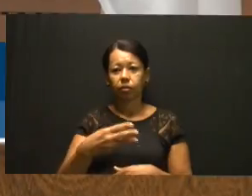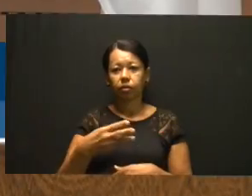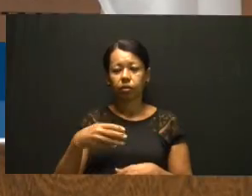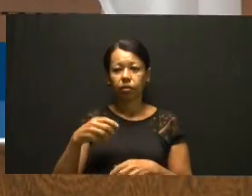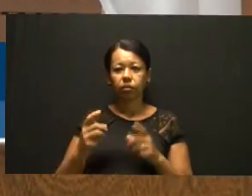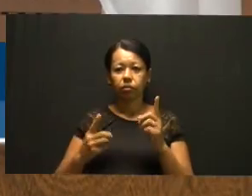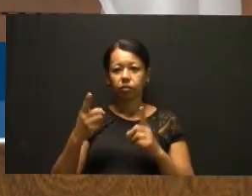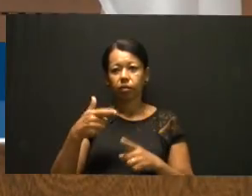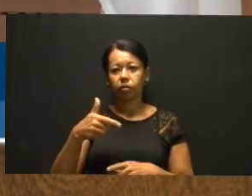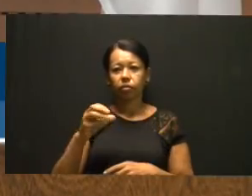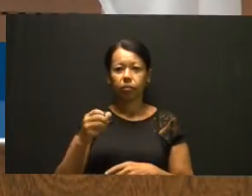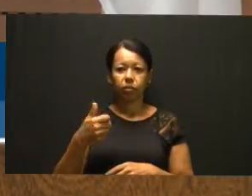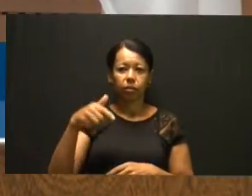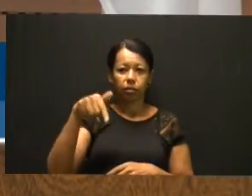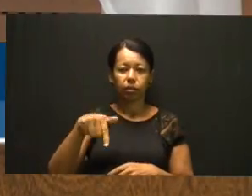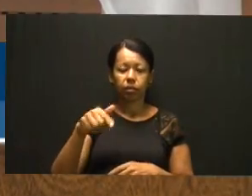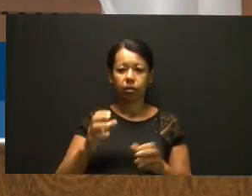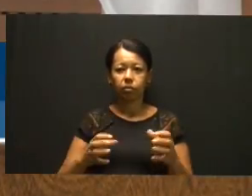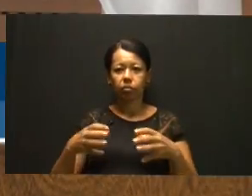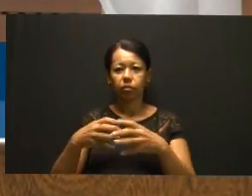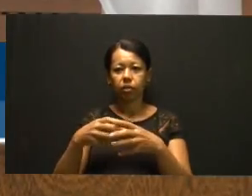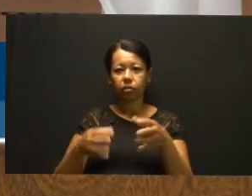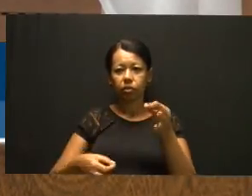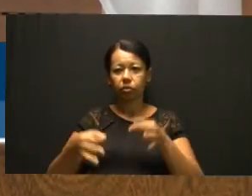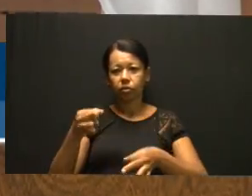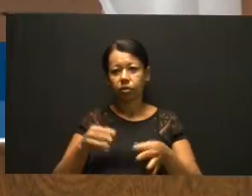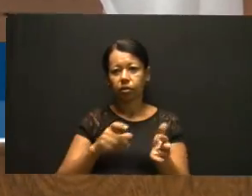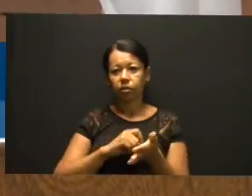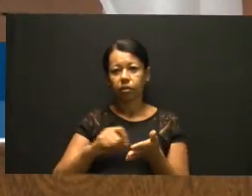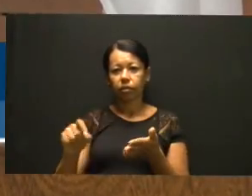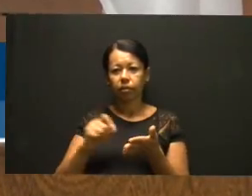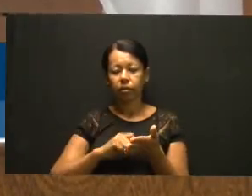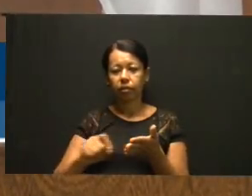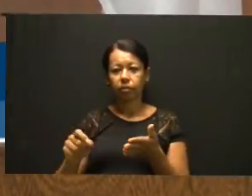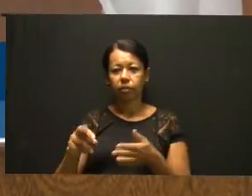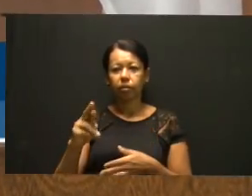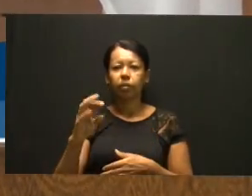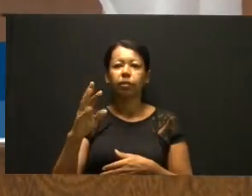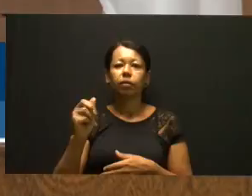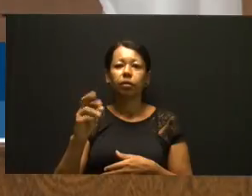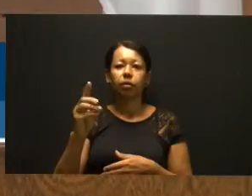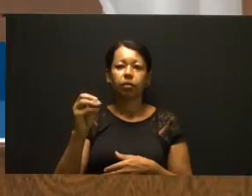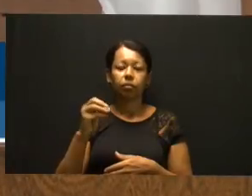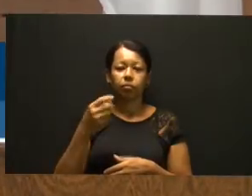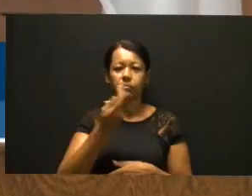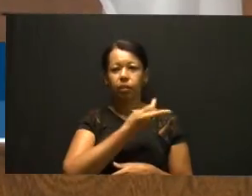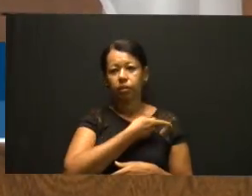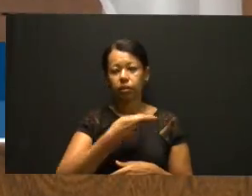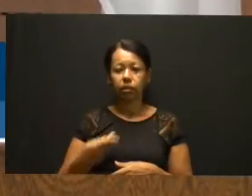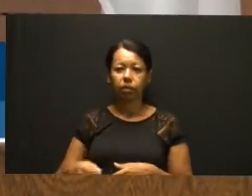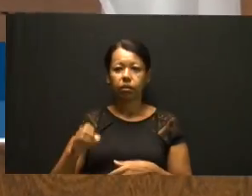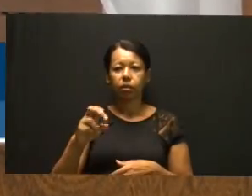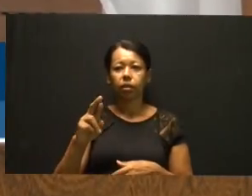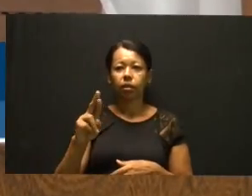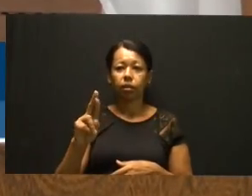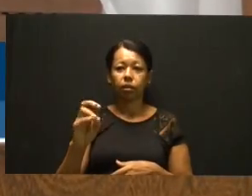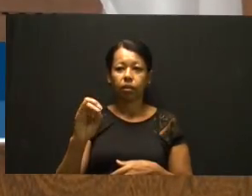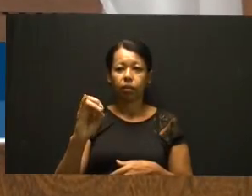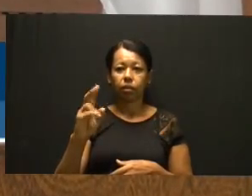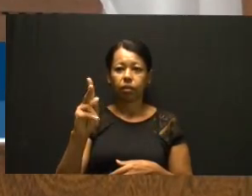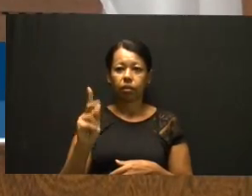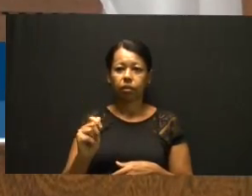de 2017, Comissão de Justiça e Redação, Ricardo de Oliveira, presidente, Érica Versosa